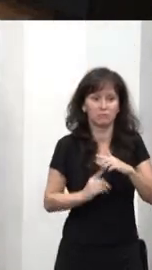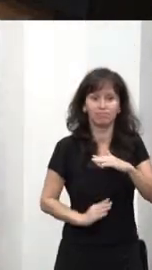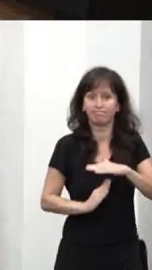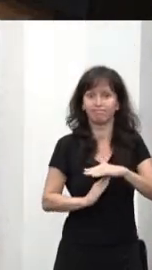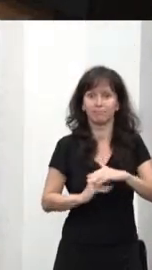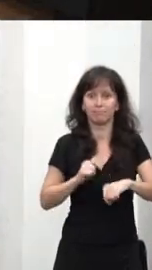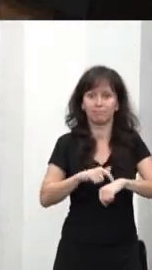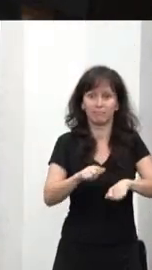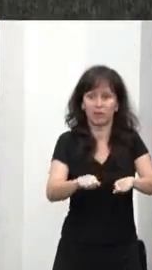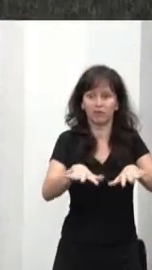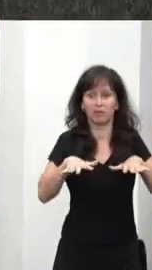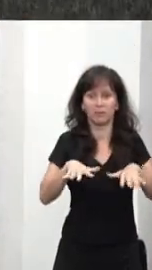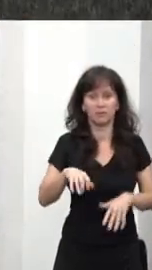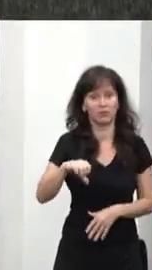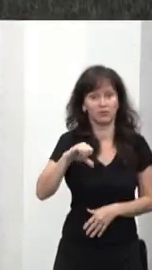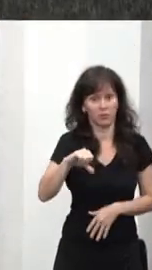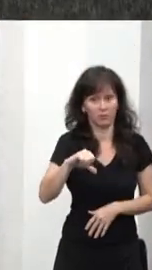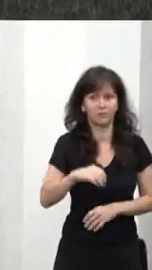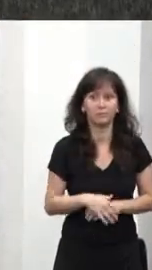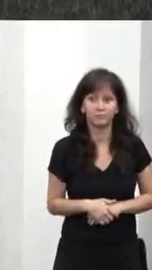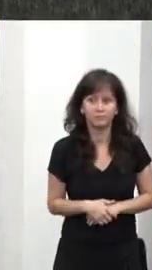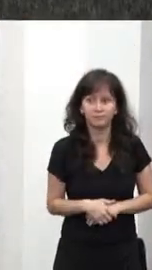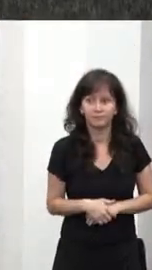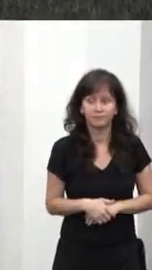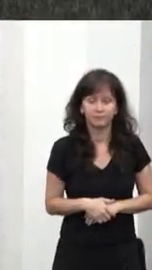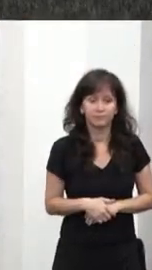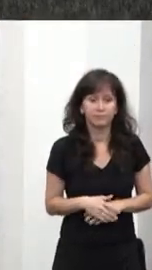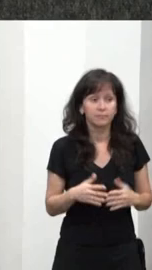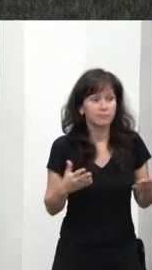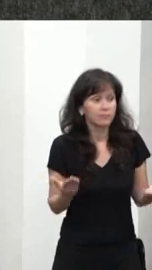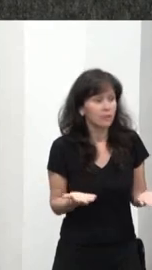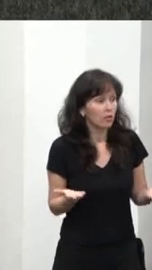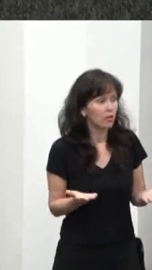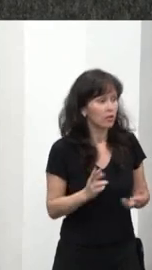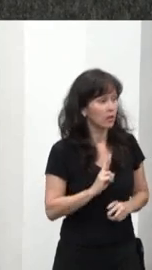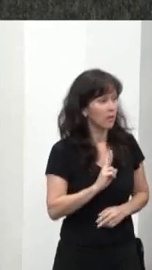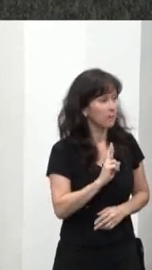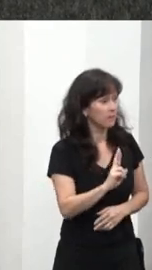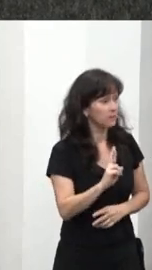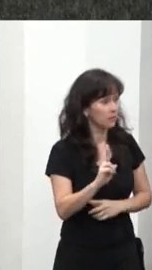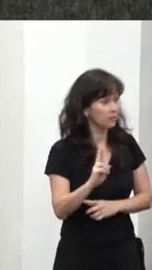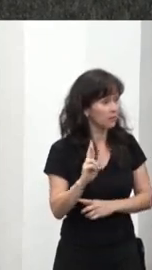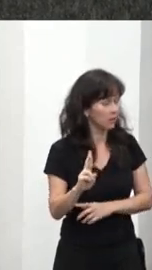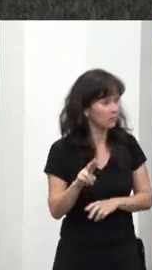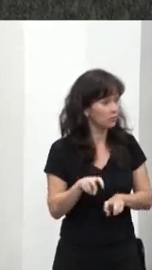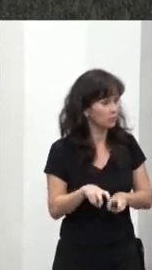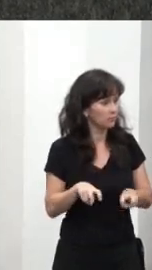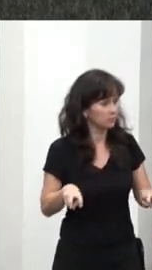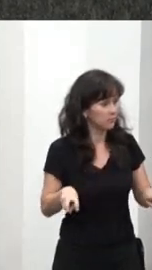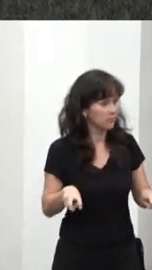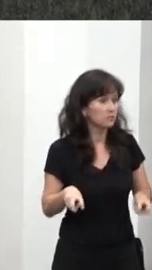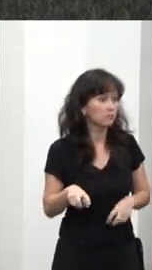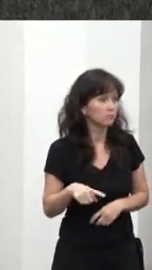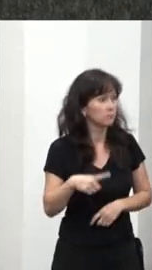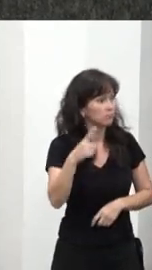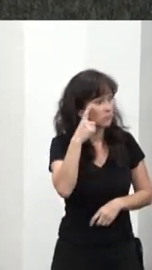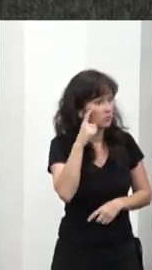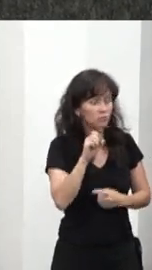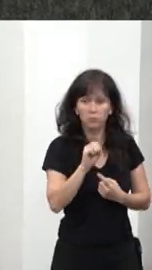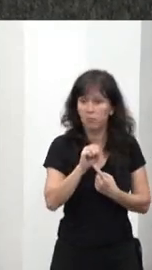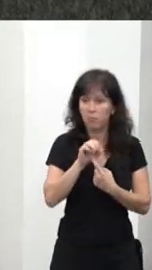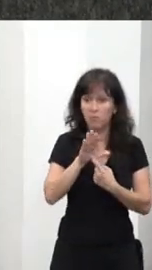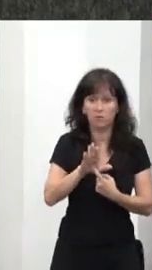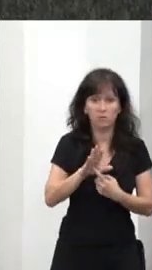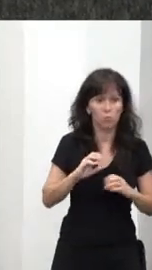Agora eu acho que os demais representantes da mesa não utilizarão apresentações é